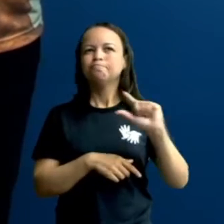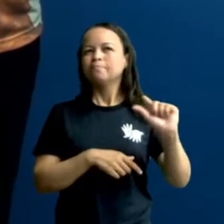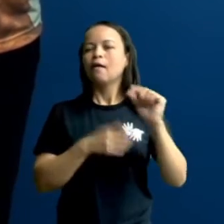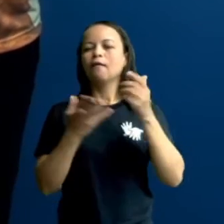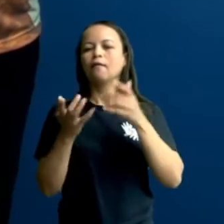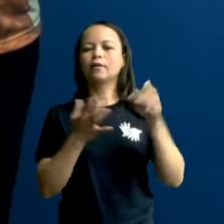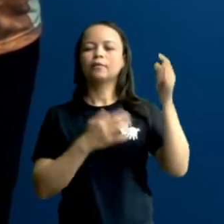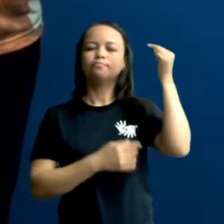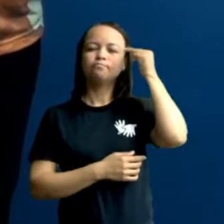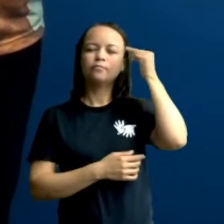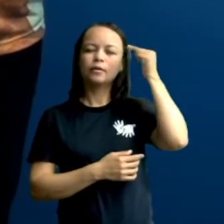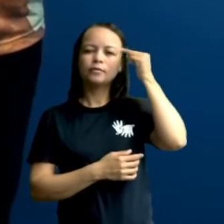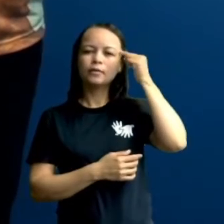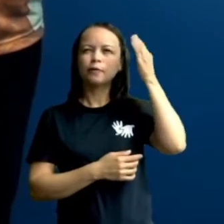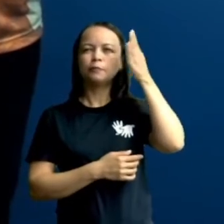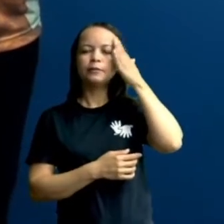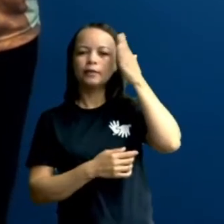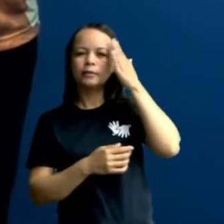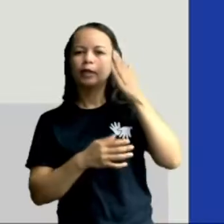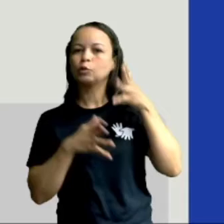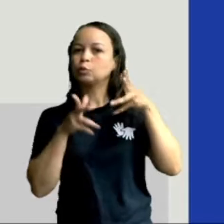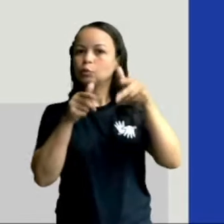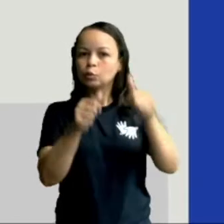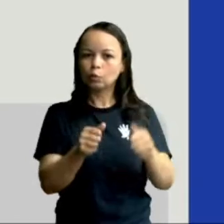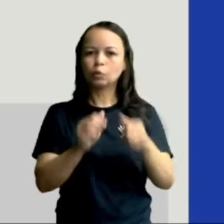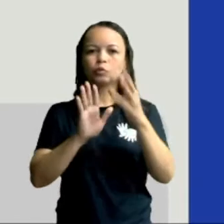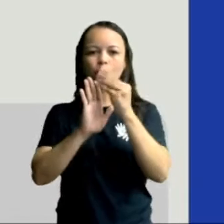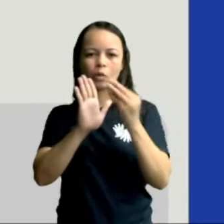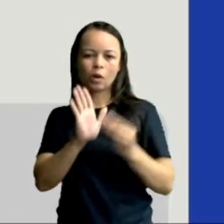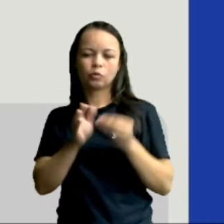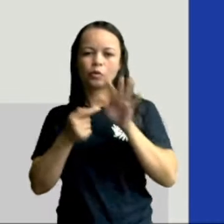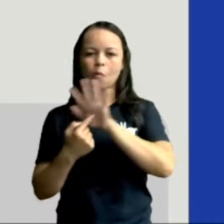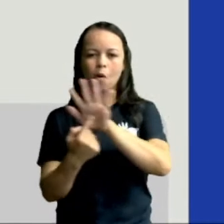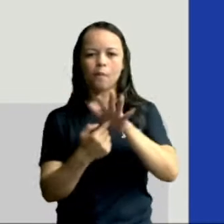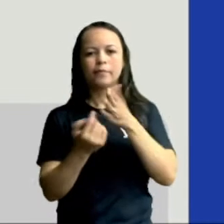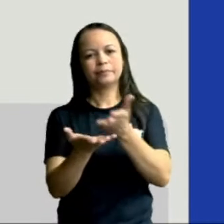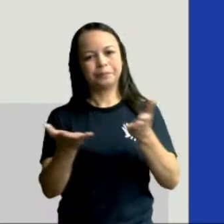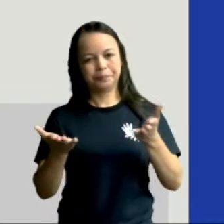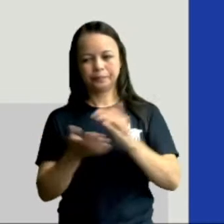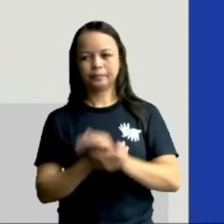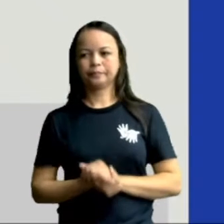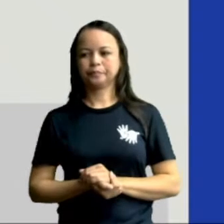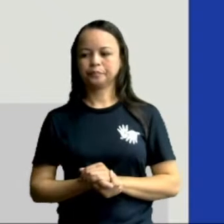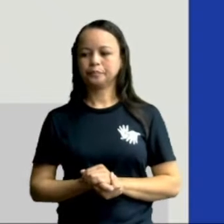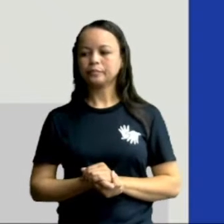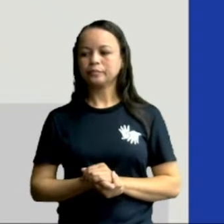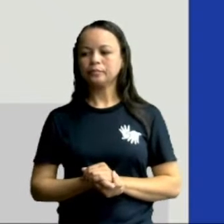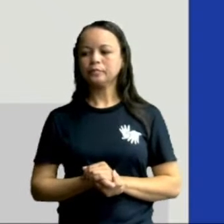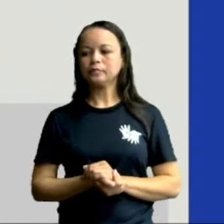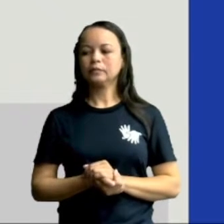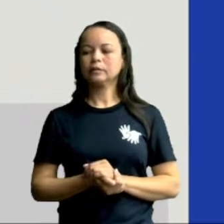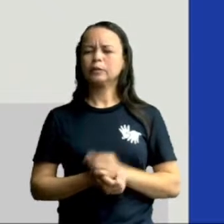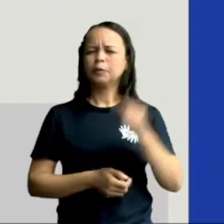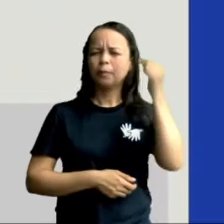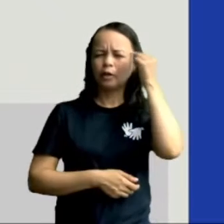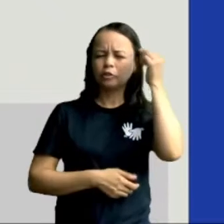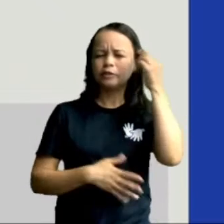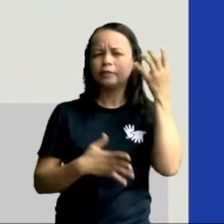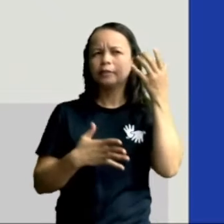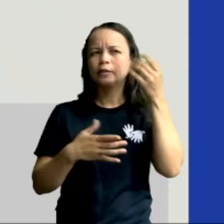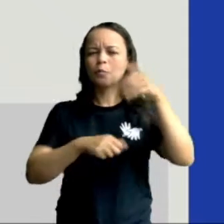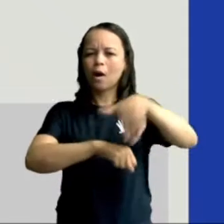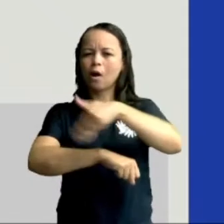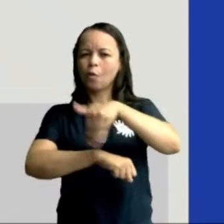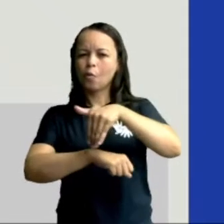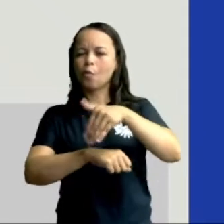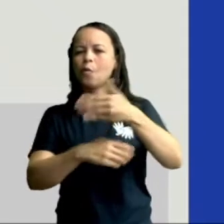e compreendendo o que eu trouxe para você. Então, vamos pensar um pouco. Imagine que em uma rua moram 80